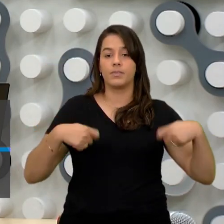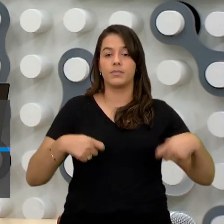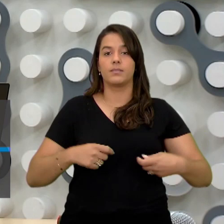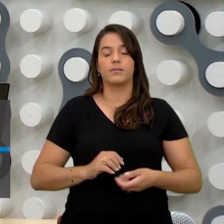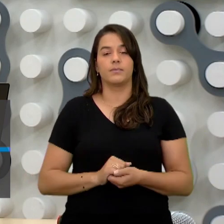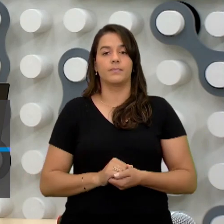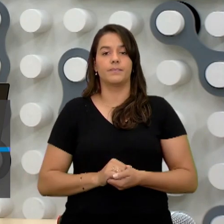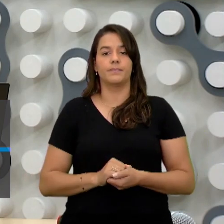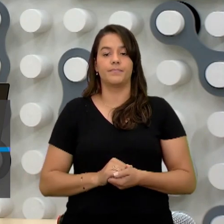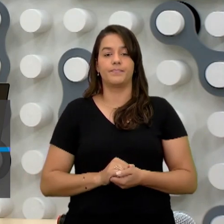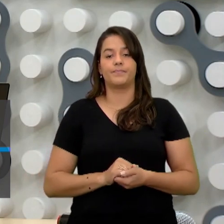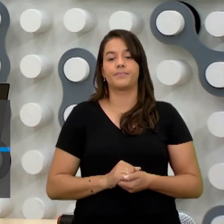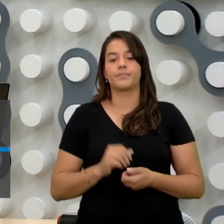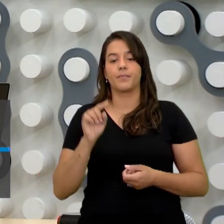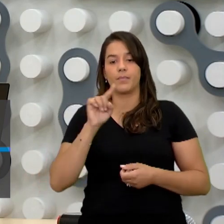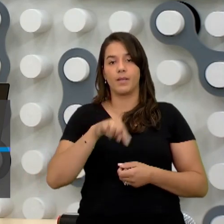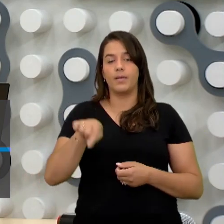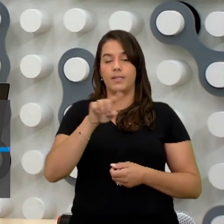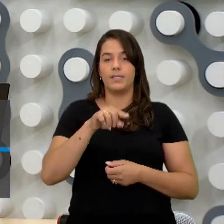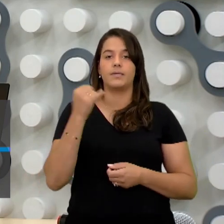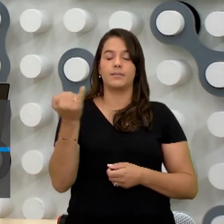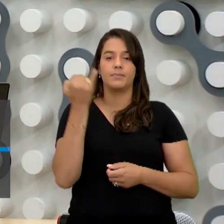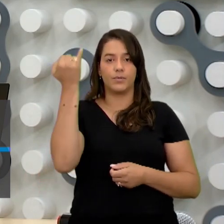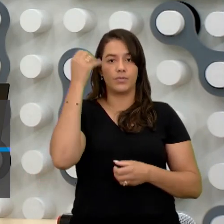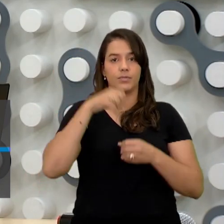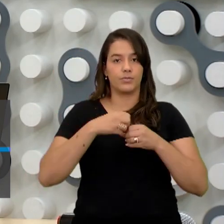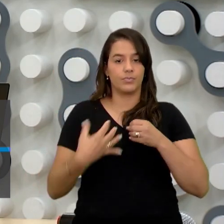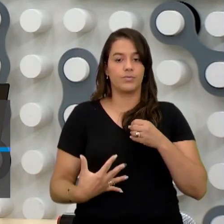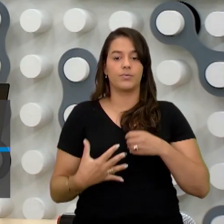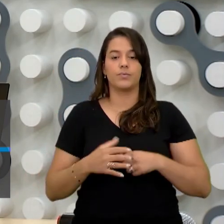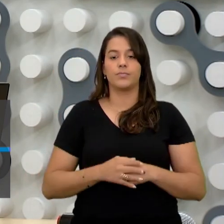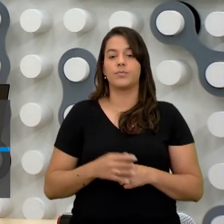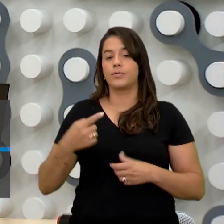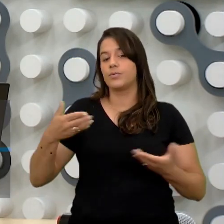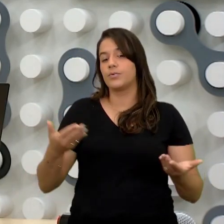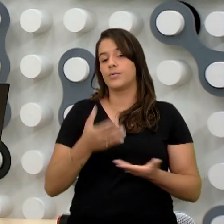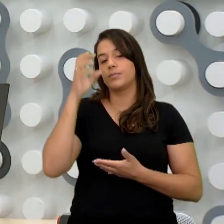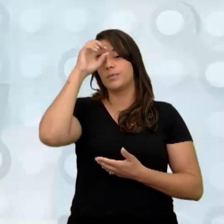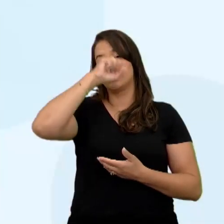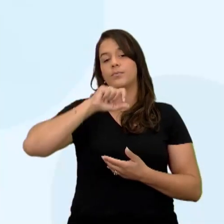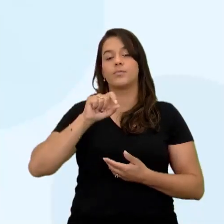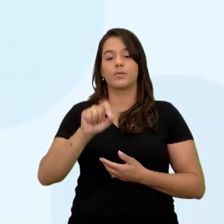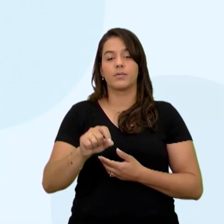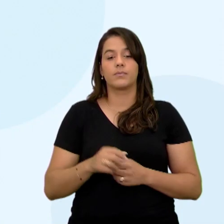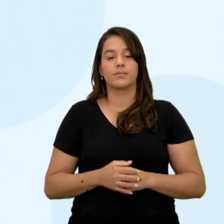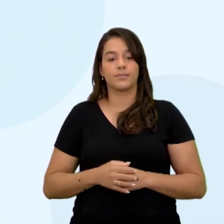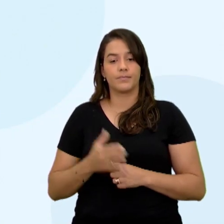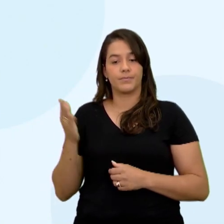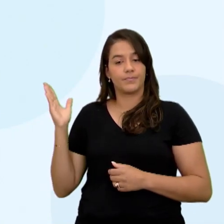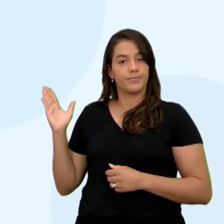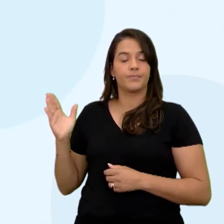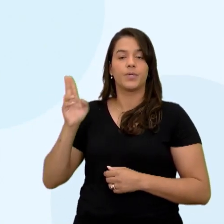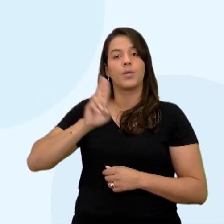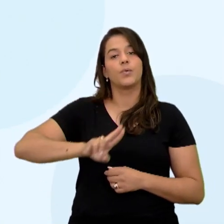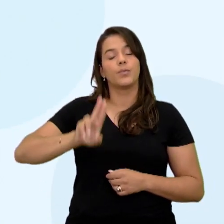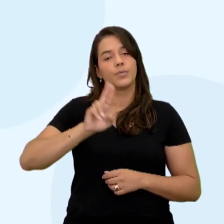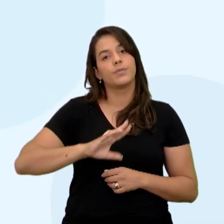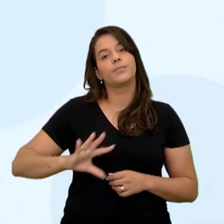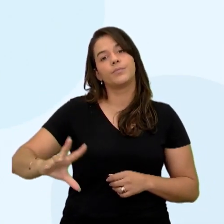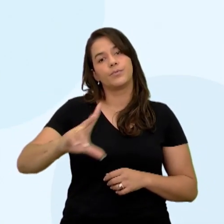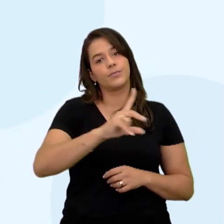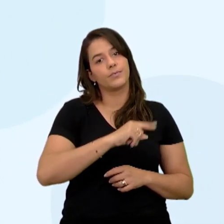tá bom? Tem essa peculiaridade, tá bom? O que aprendemos hoje? Elencamos os recursos que